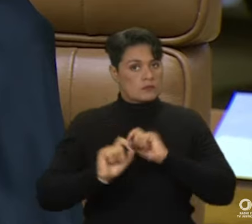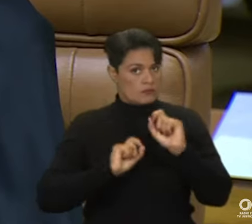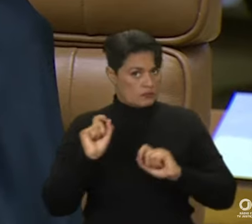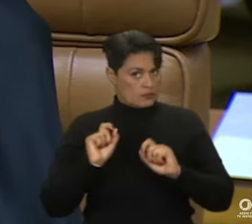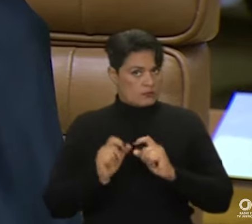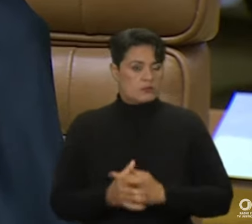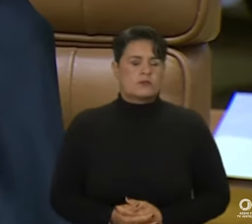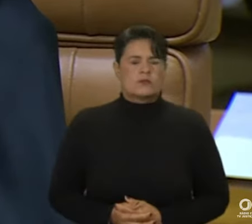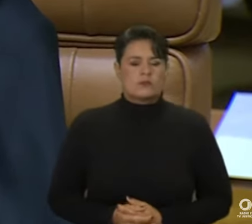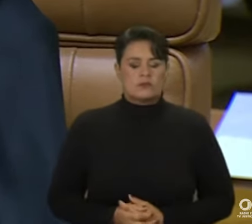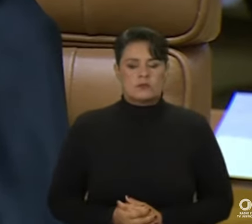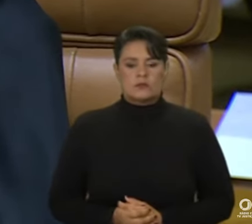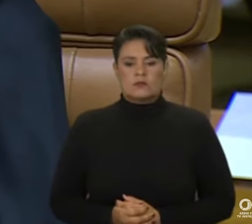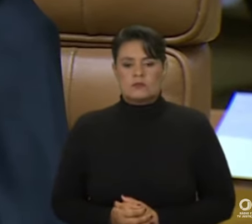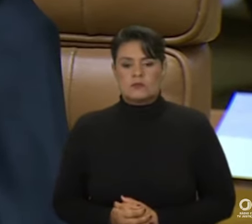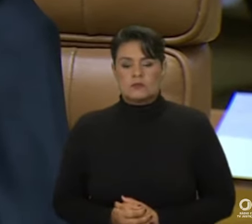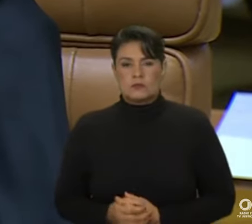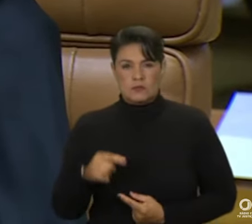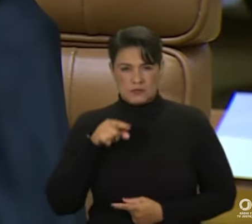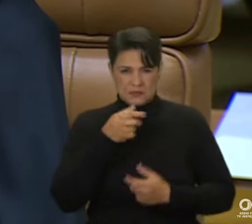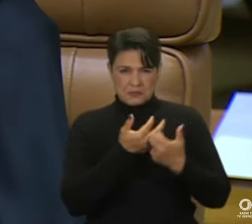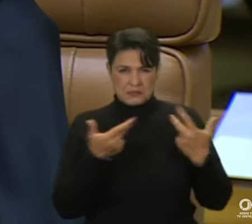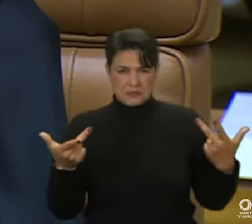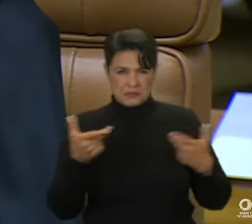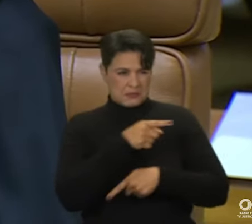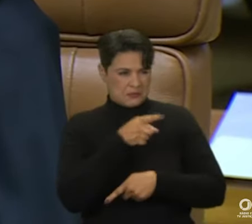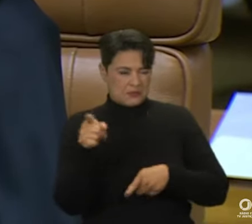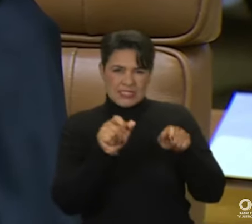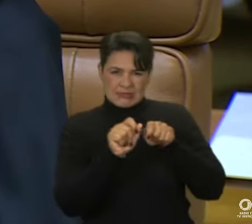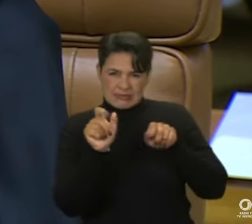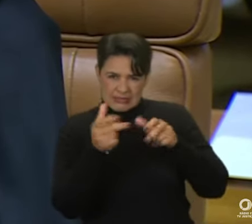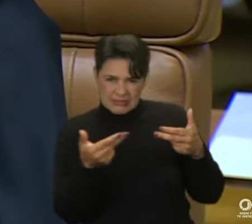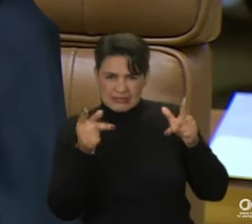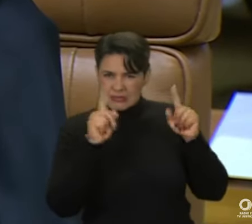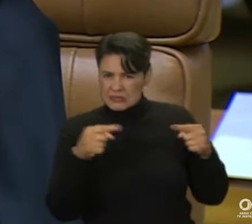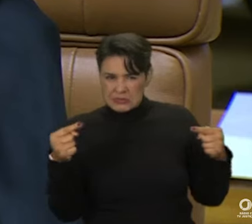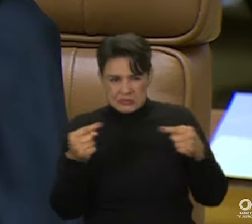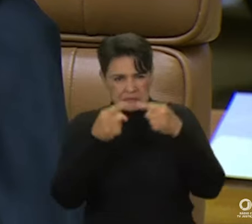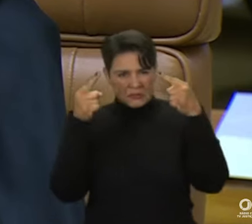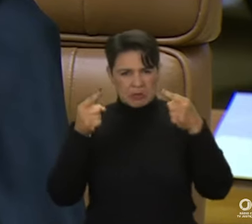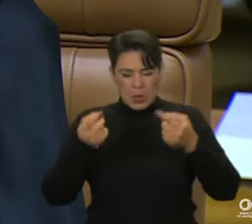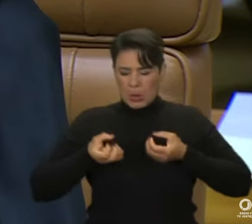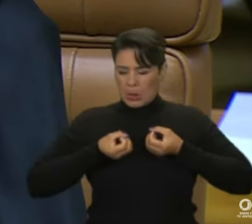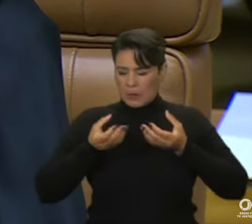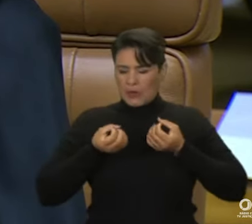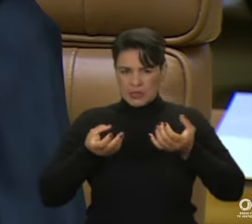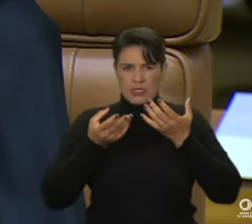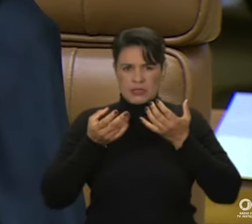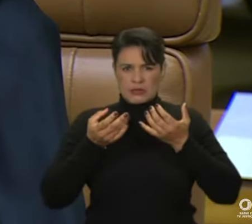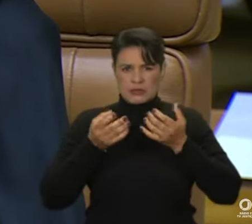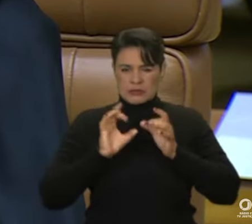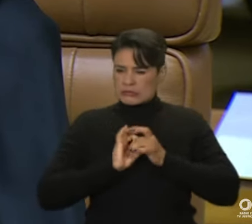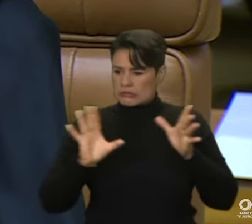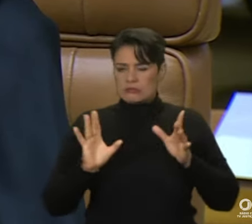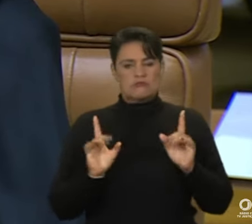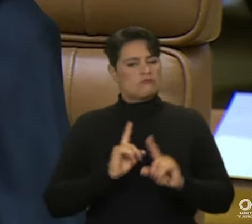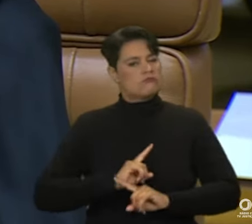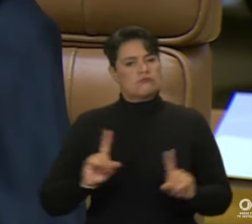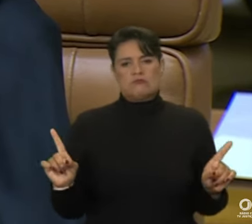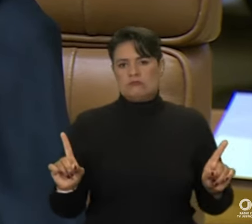com liberdade de expressão. O uso orquestrado de robôs, recursos e pessoas para